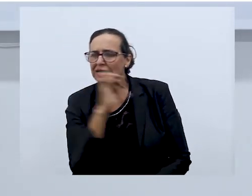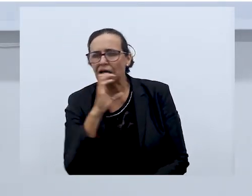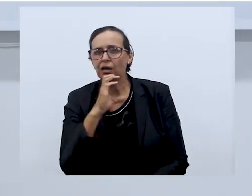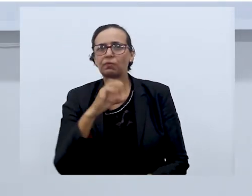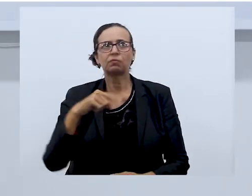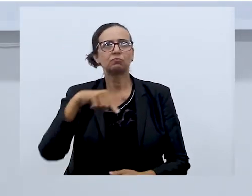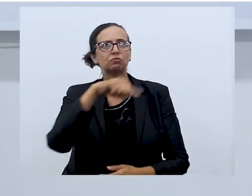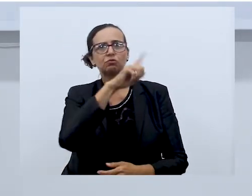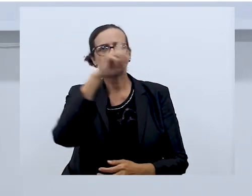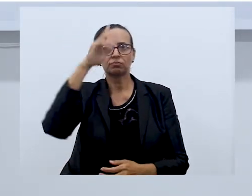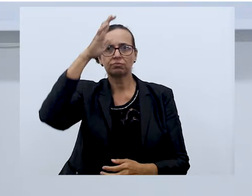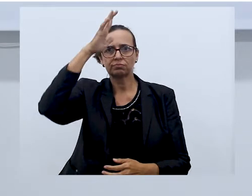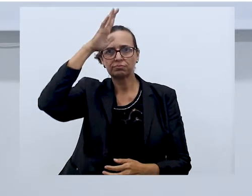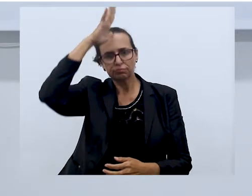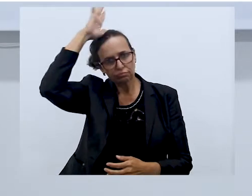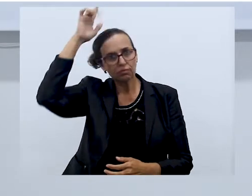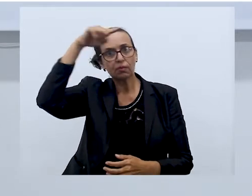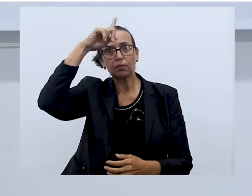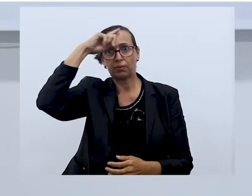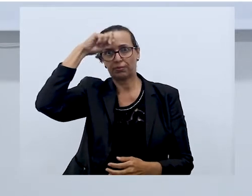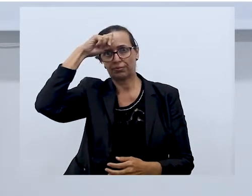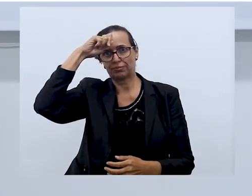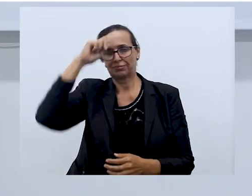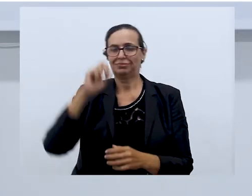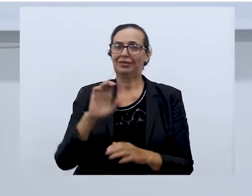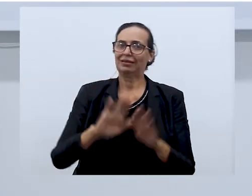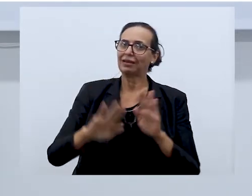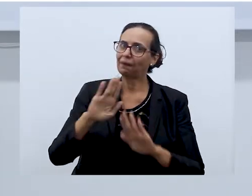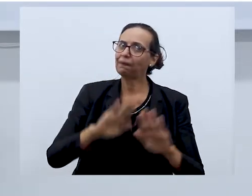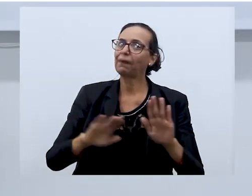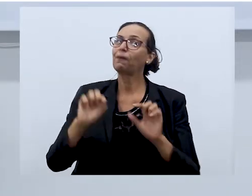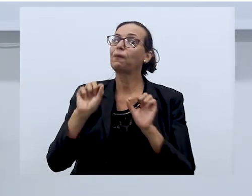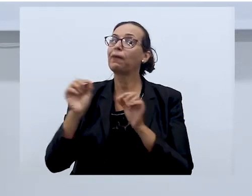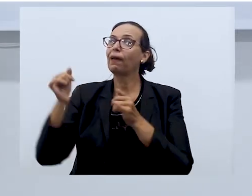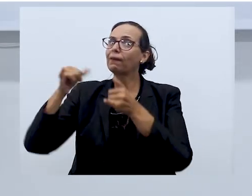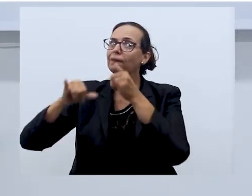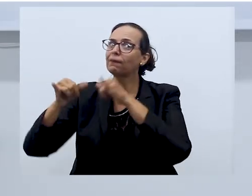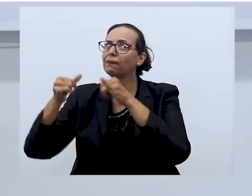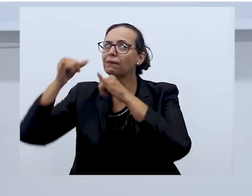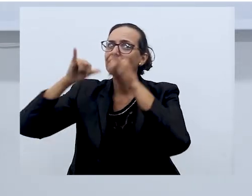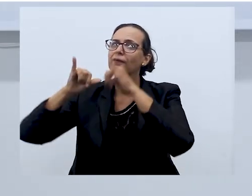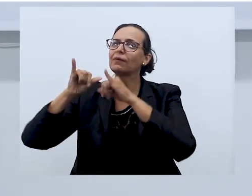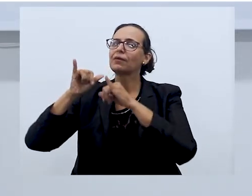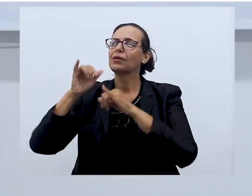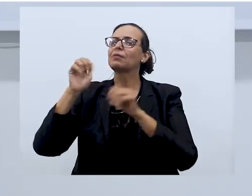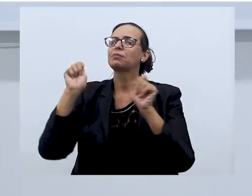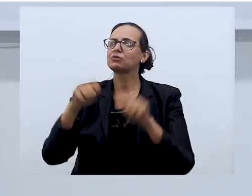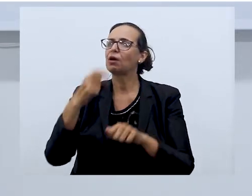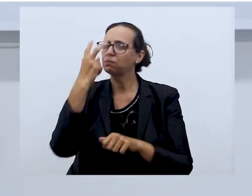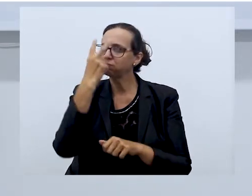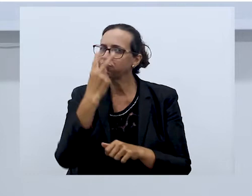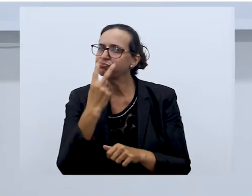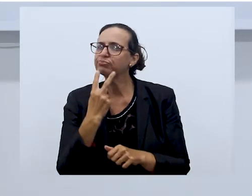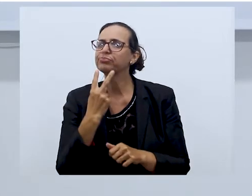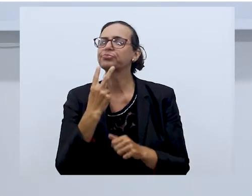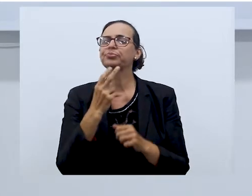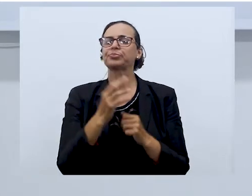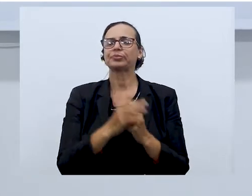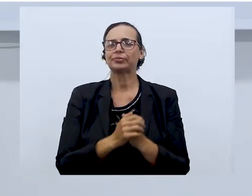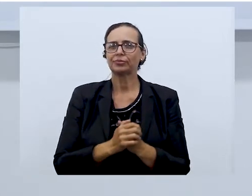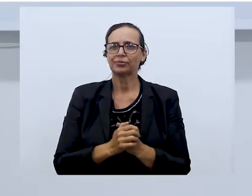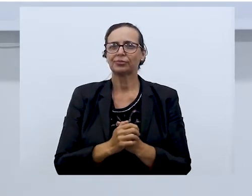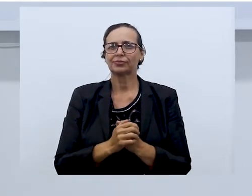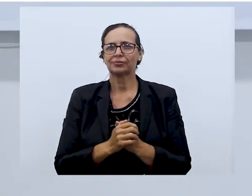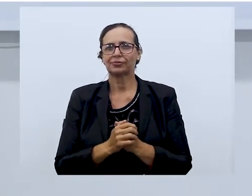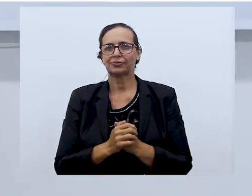com urgência um pronto-socorro. Para quê? Porque dependendo do produto que caiu, né, pode causar ferimentos de